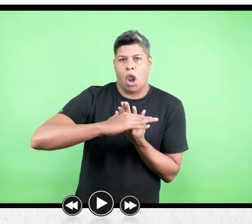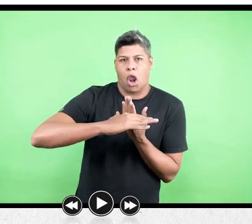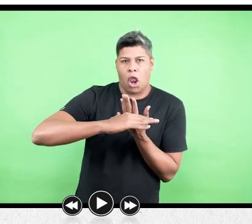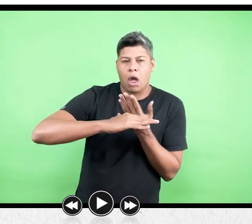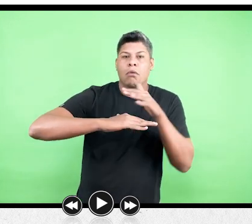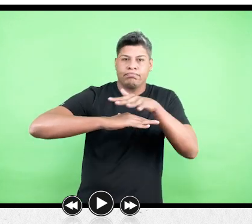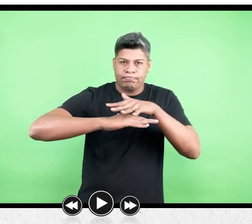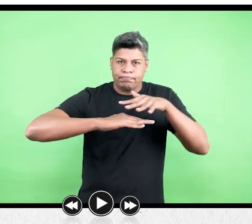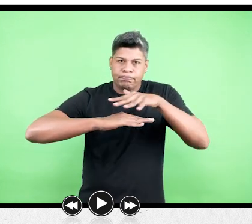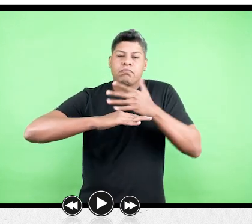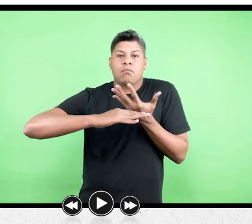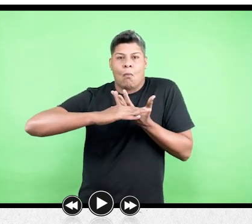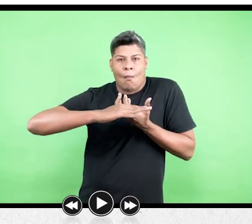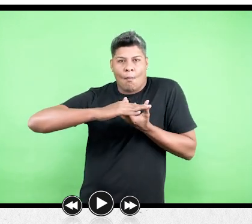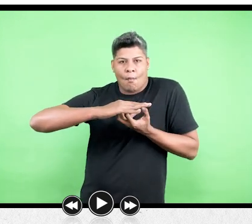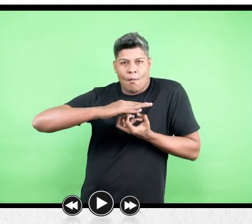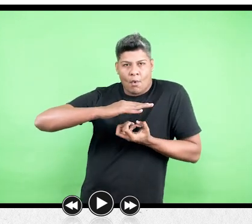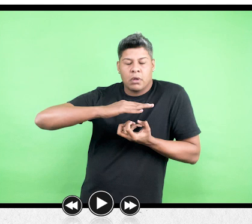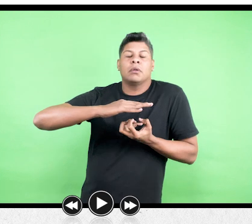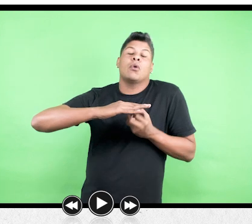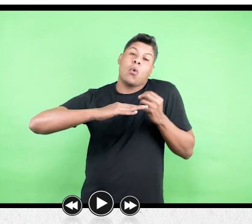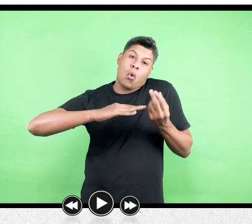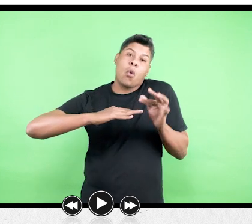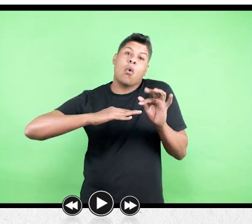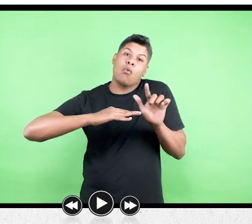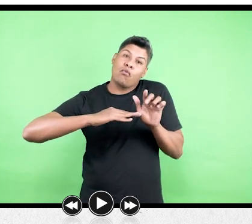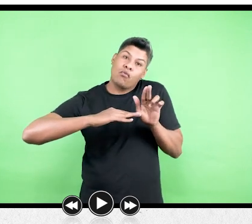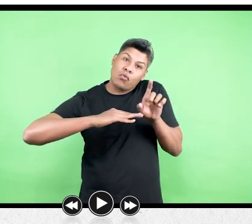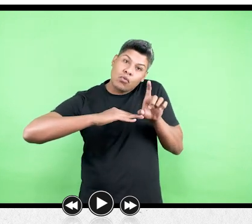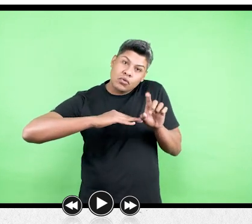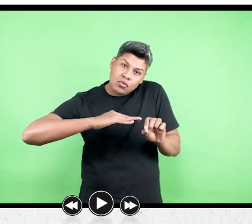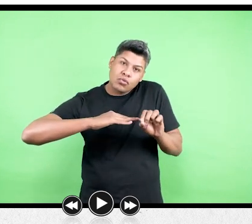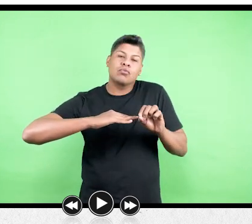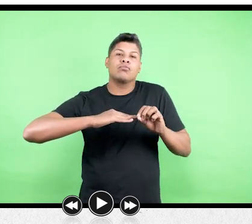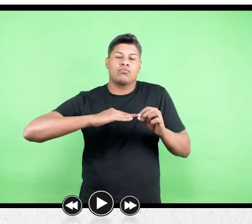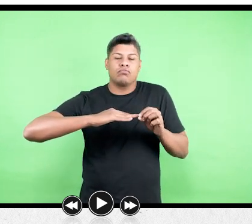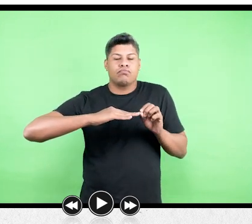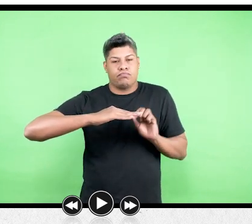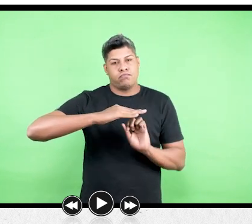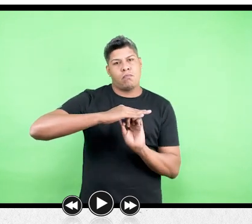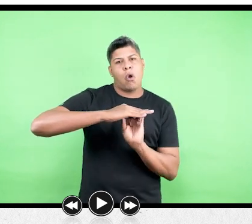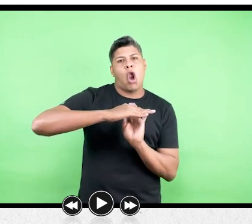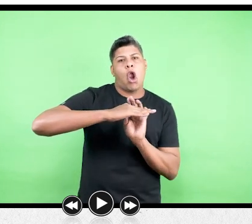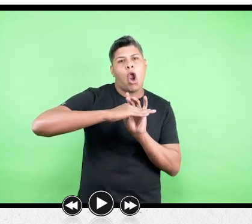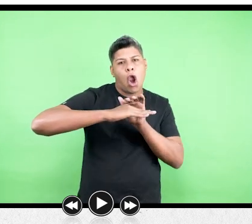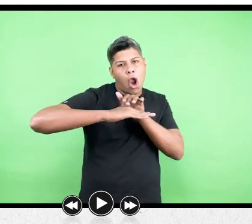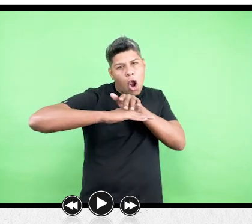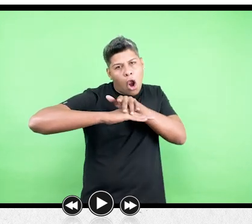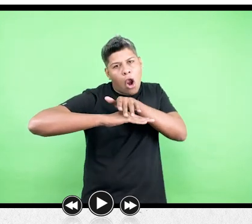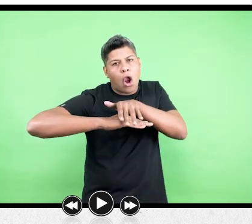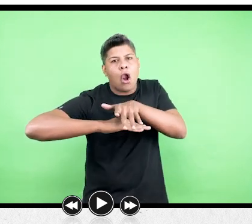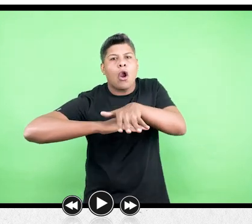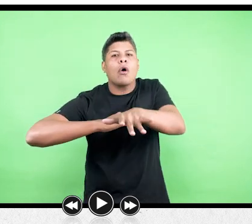descarga, lagos de fluxo, onde a água passa através do lago e depois toma o seu caminho, ou mesmo